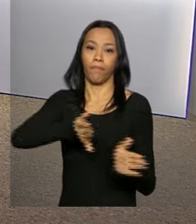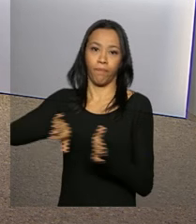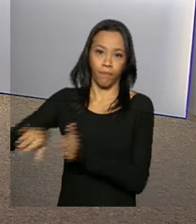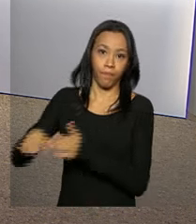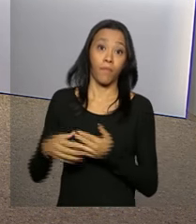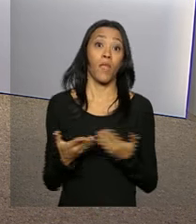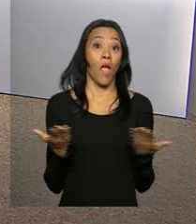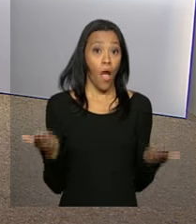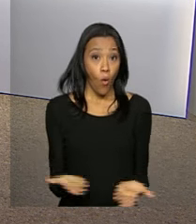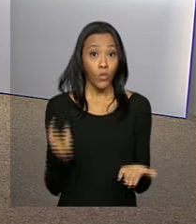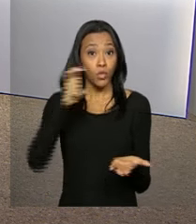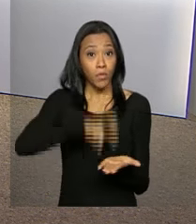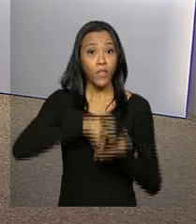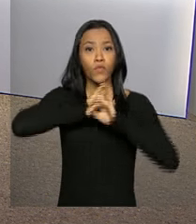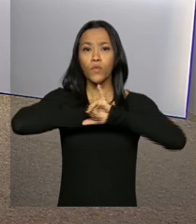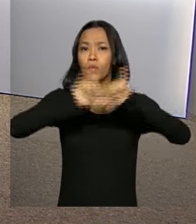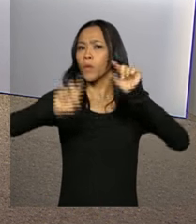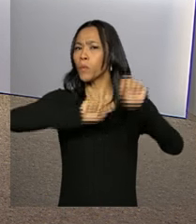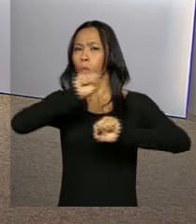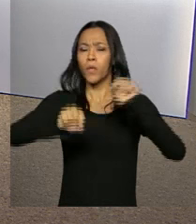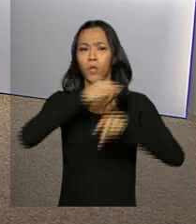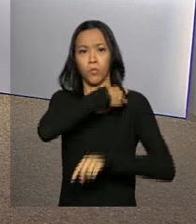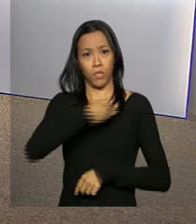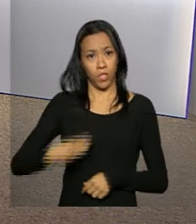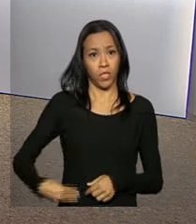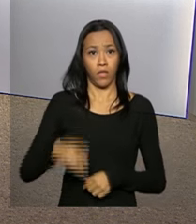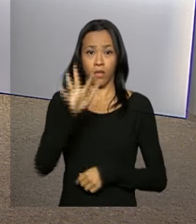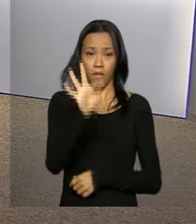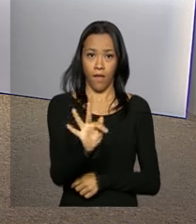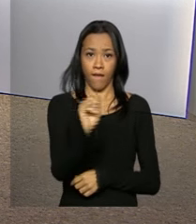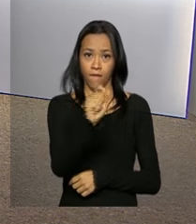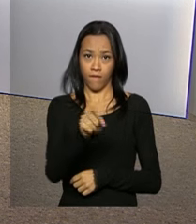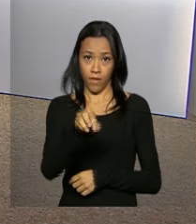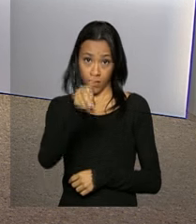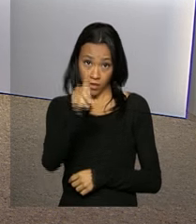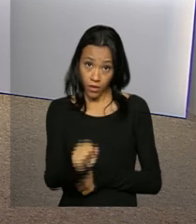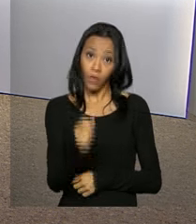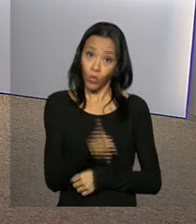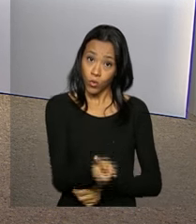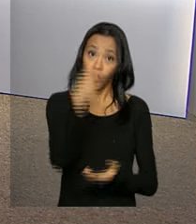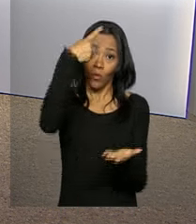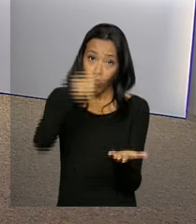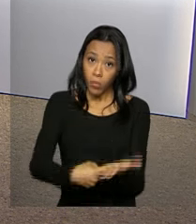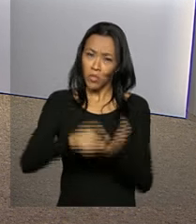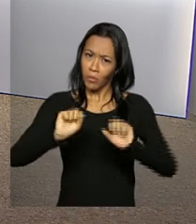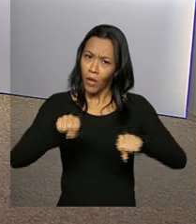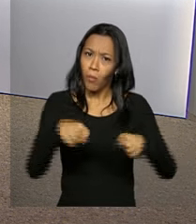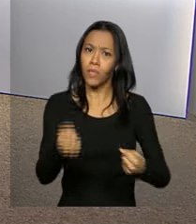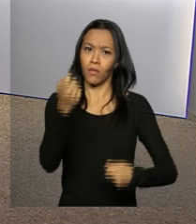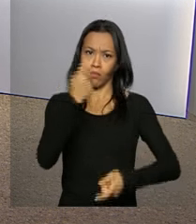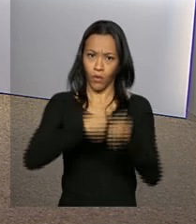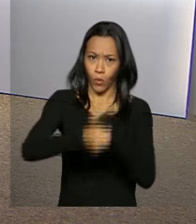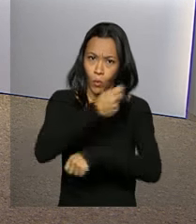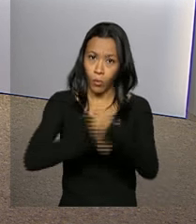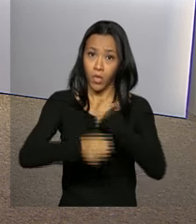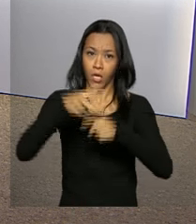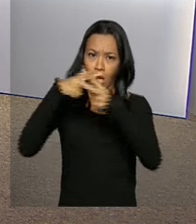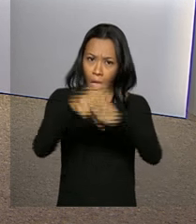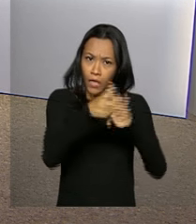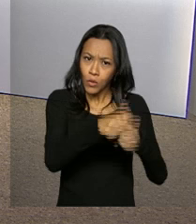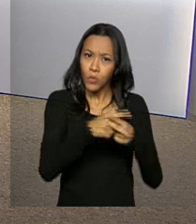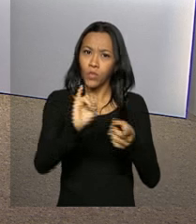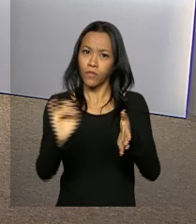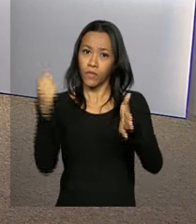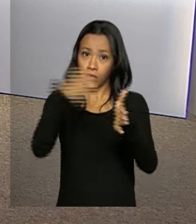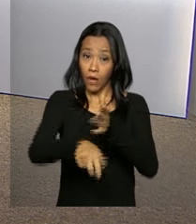divulgada agora pela manhã o ministério da venda reafirmou que mantém o compromisso com a recuperação da economia o empenho no ajuste fiscal